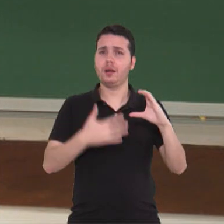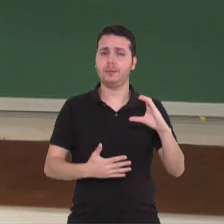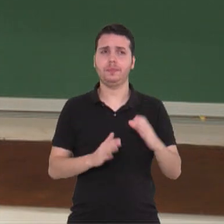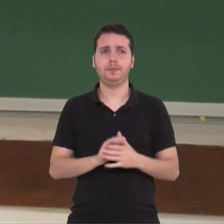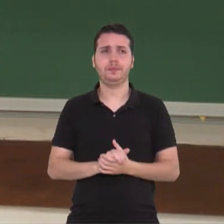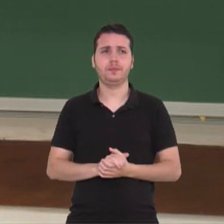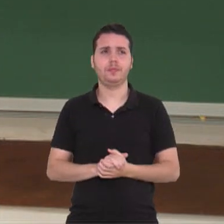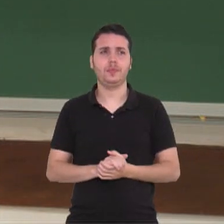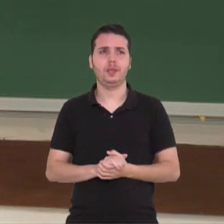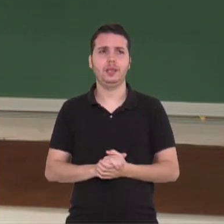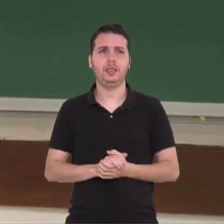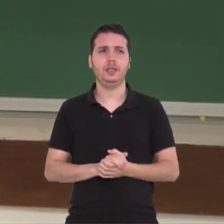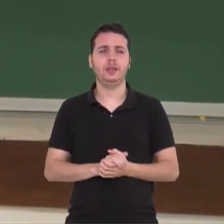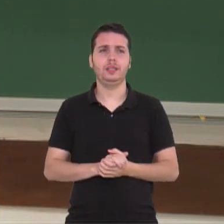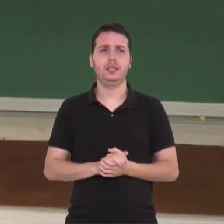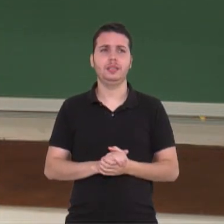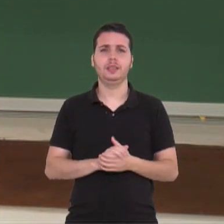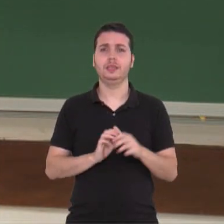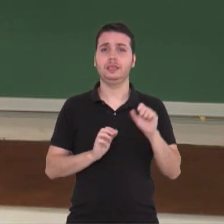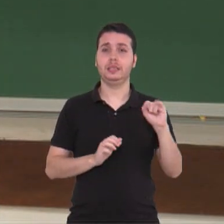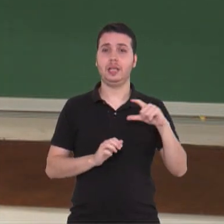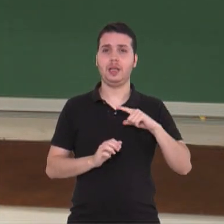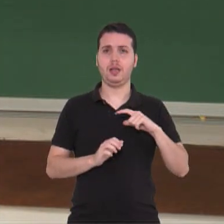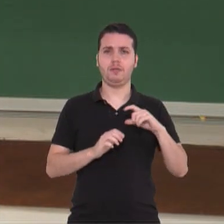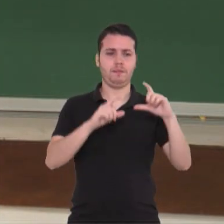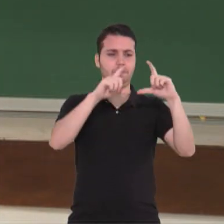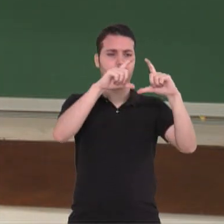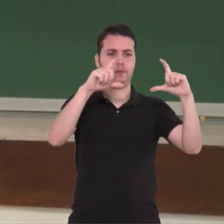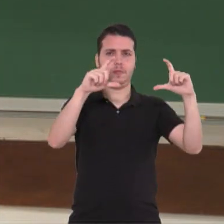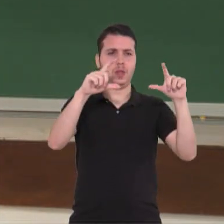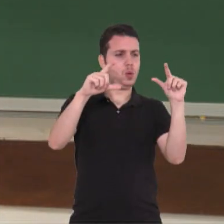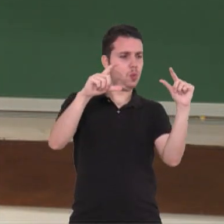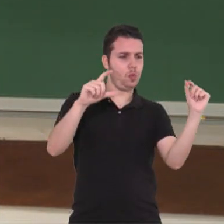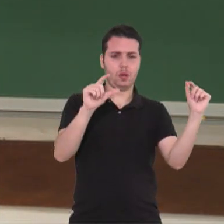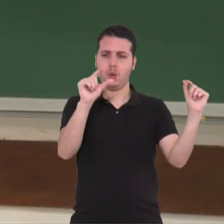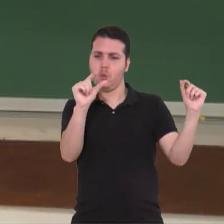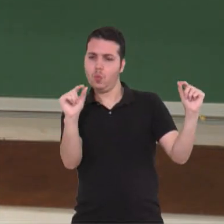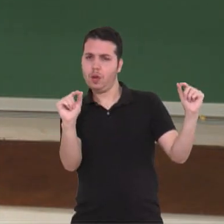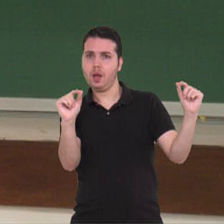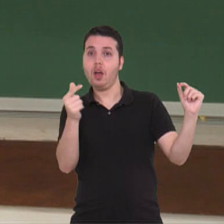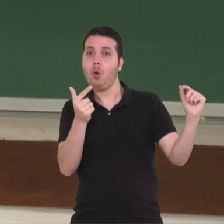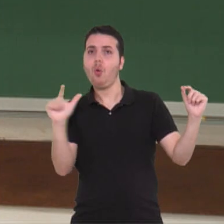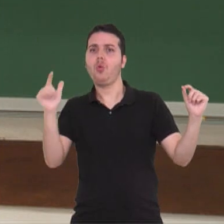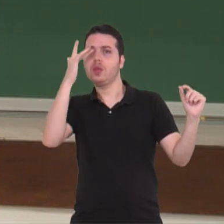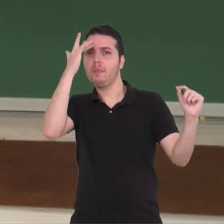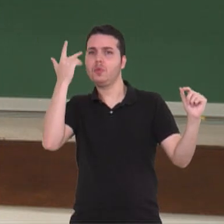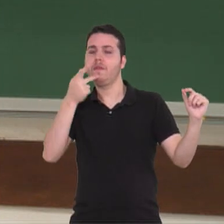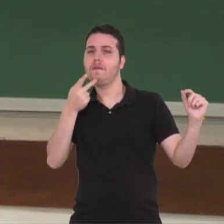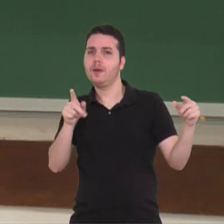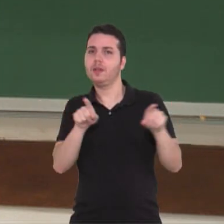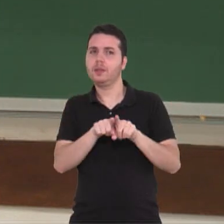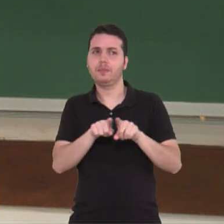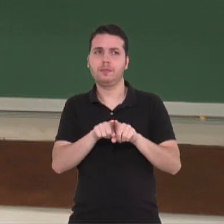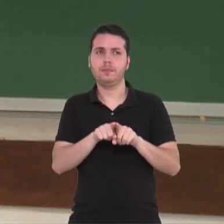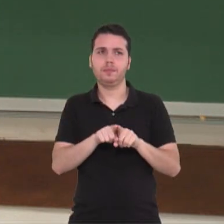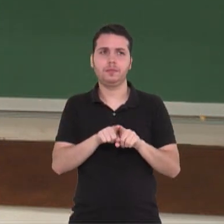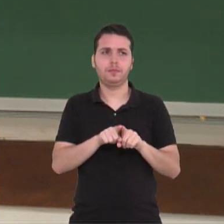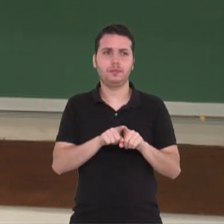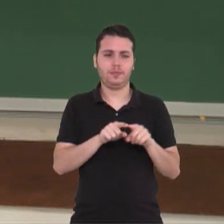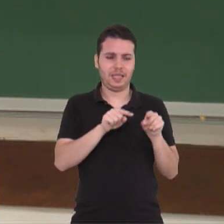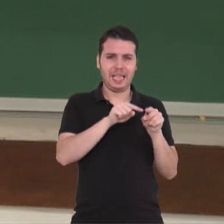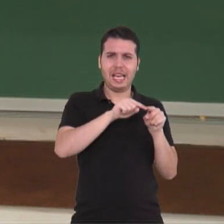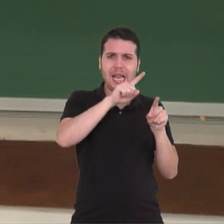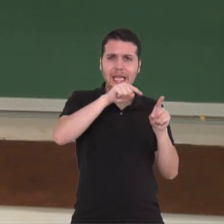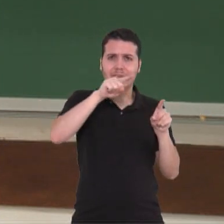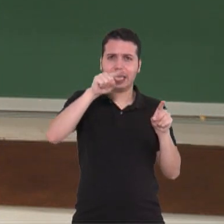característica. Se eu tiver mais de um rabicho, mostra que tem mais pessoas falando. Esse daqui eu mostro que é um grito. Eu